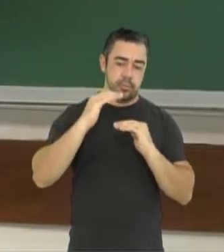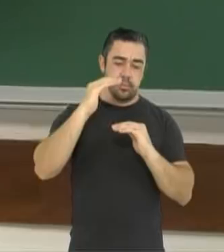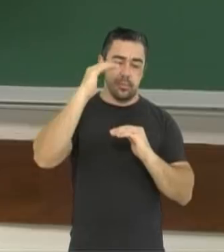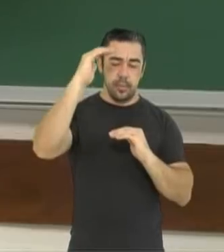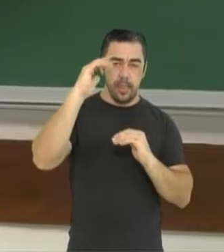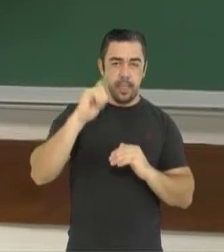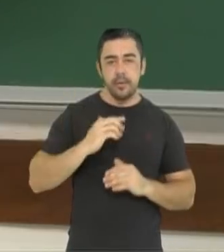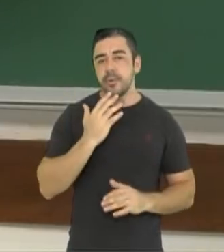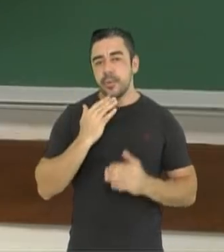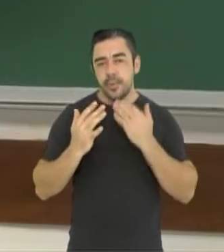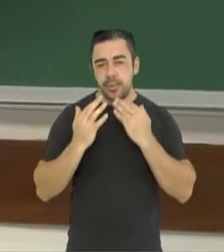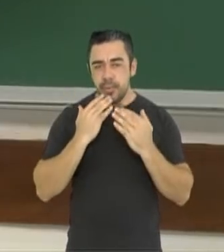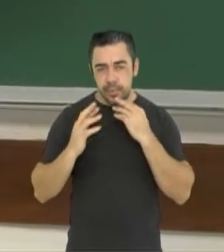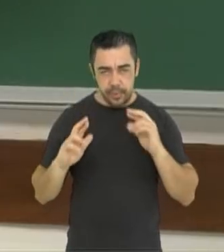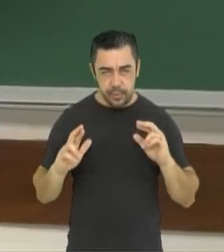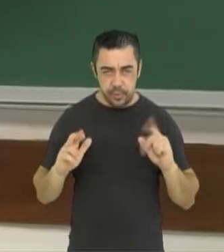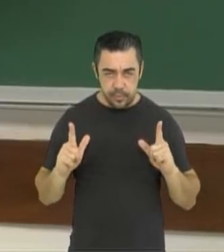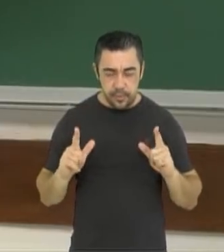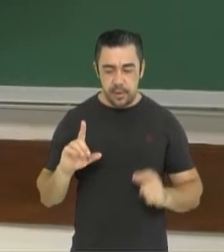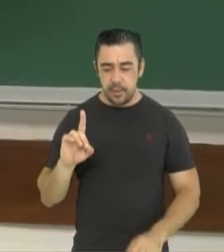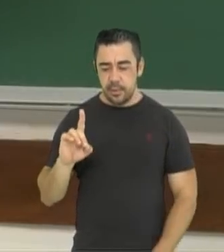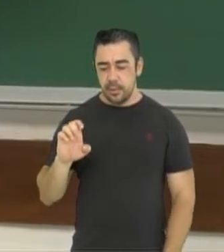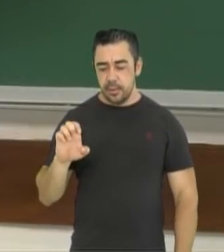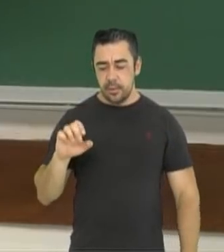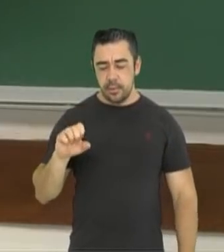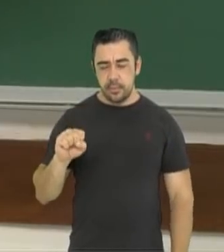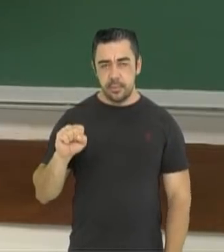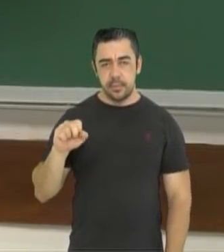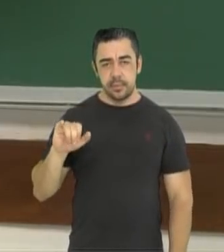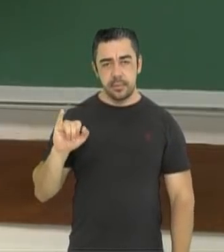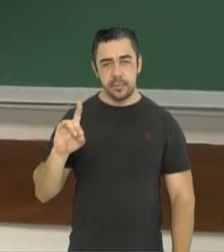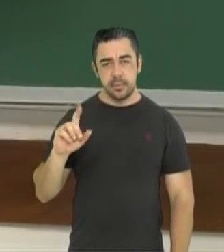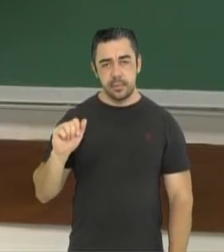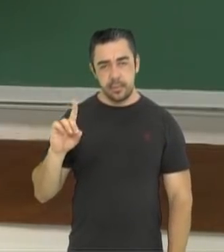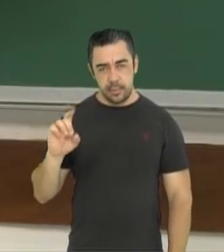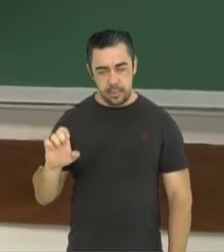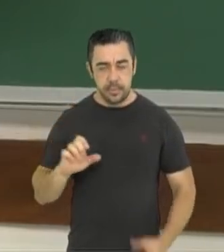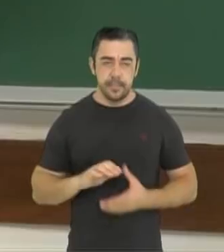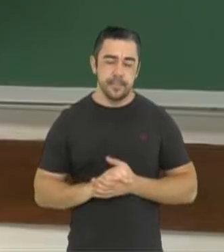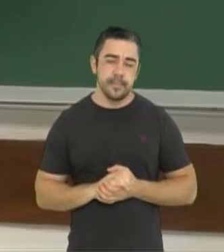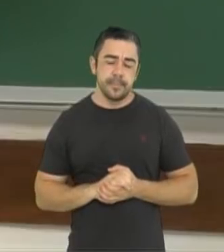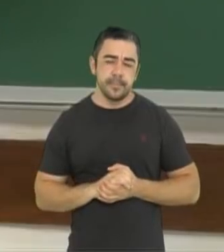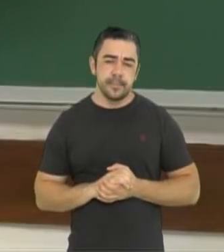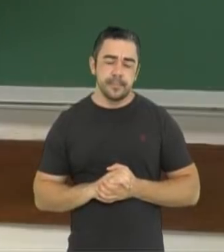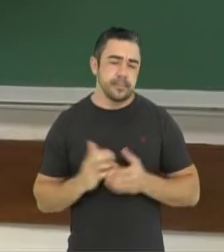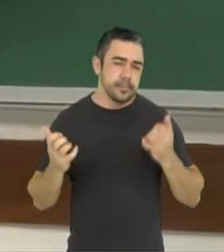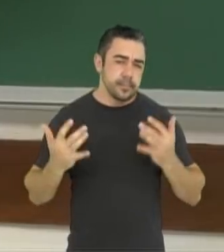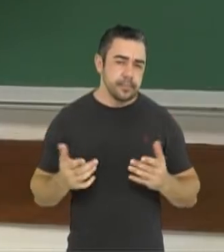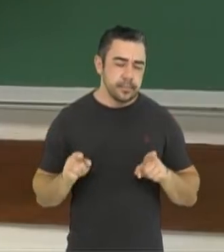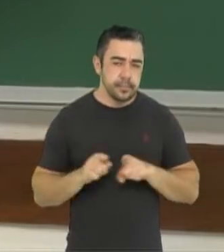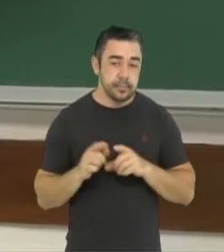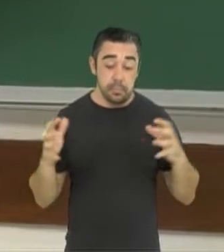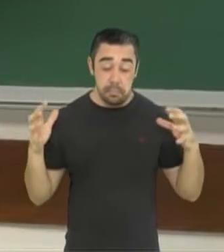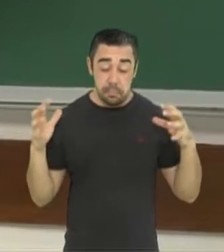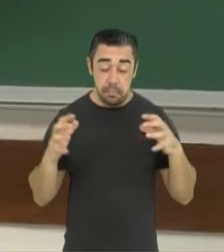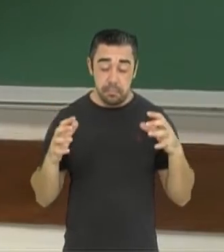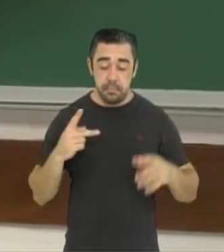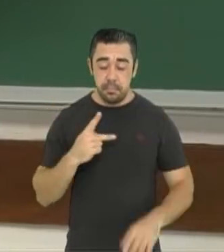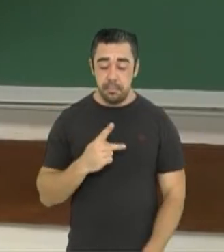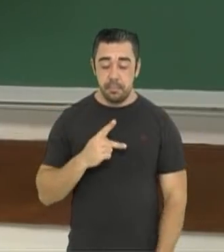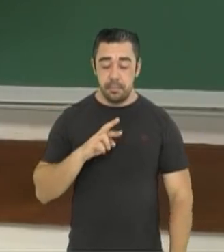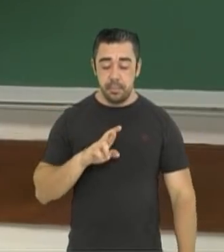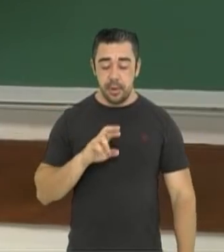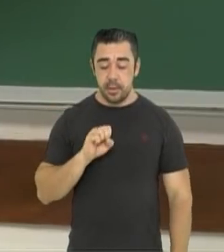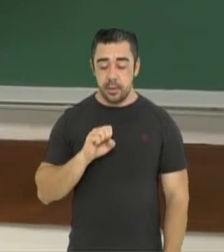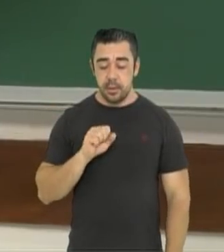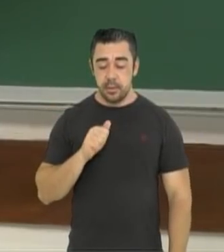torre colorida aqui de diferença de densidade desses líquidos. Vamos falar um pouquinho sobre pressão, que é uma unidade de